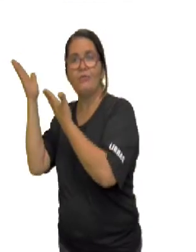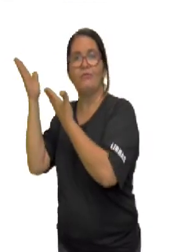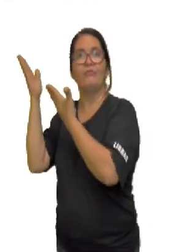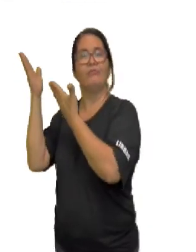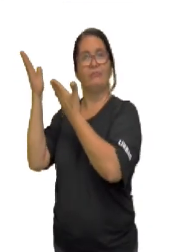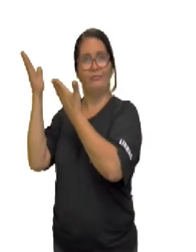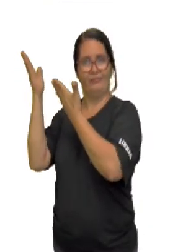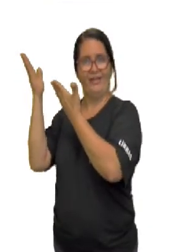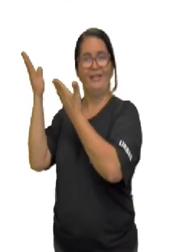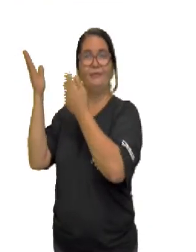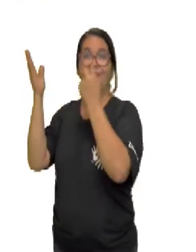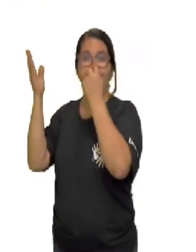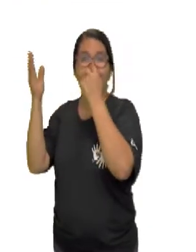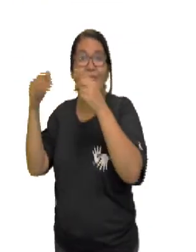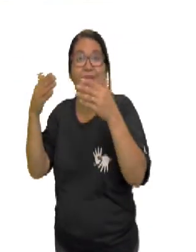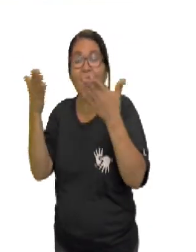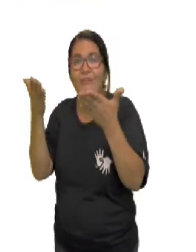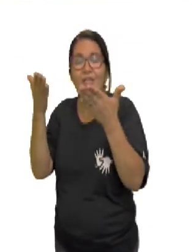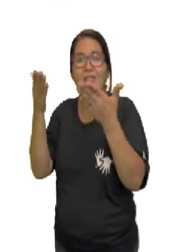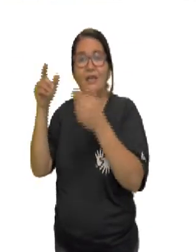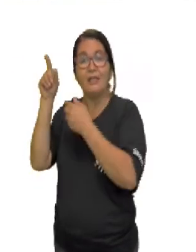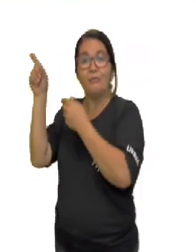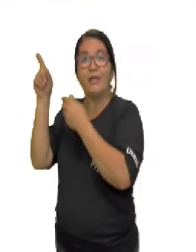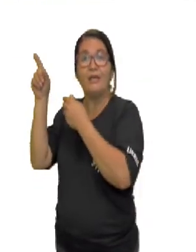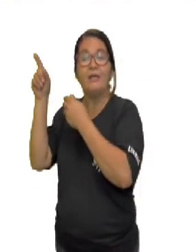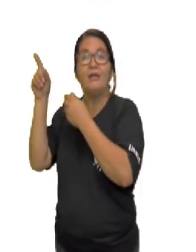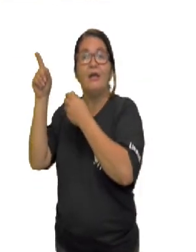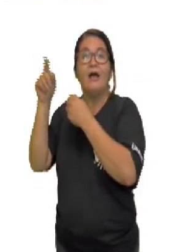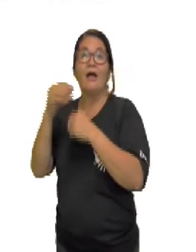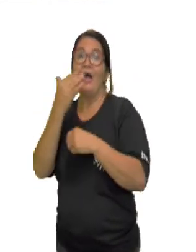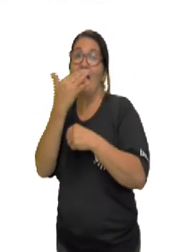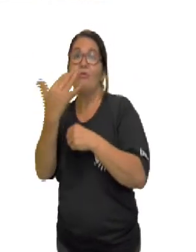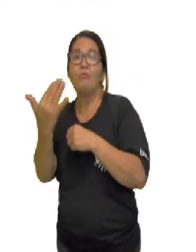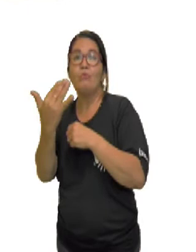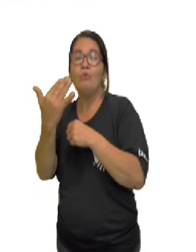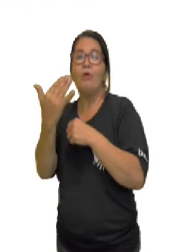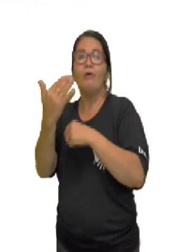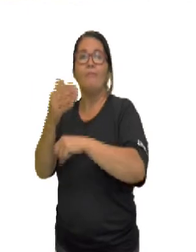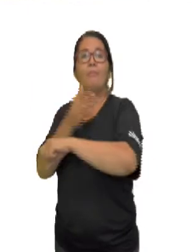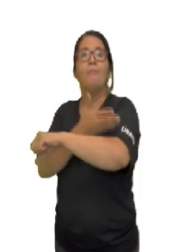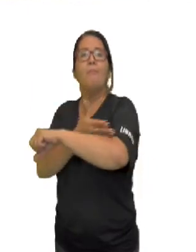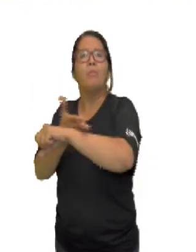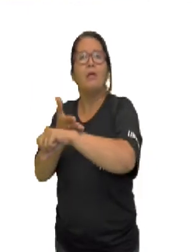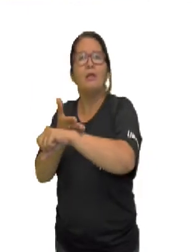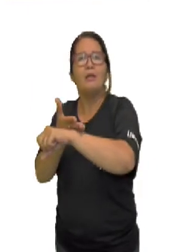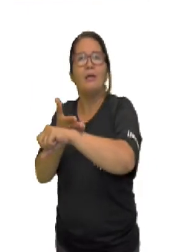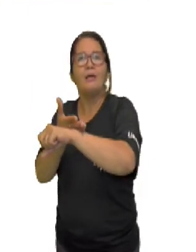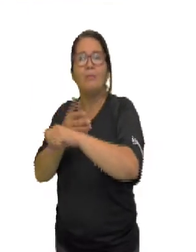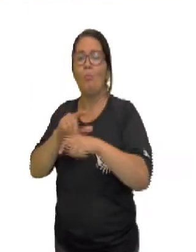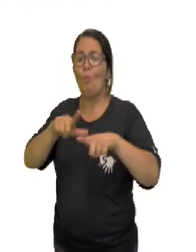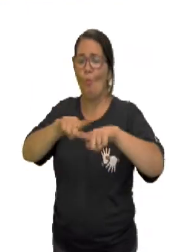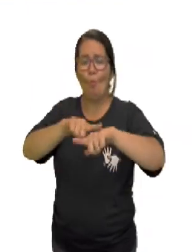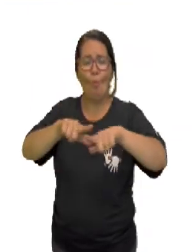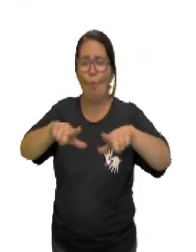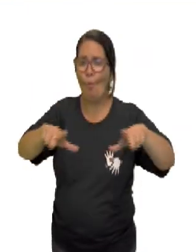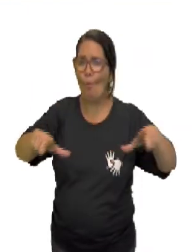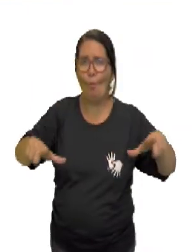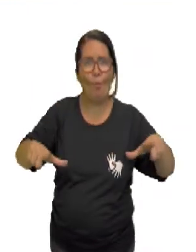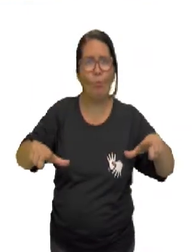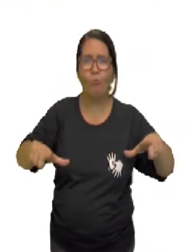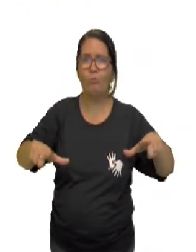branco, população escassa. Então, nós usamos a expressão vazio